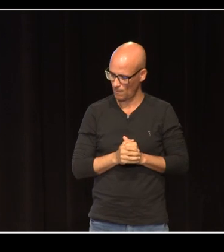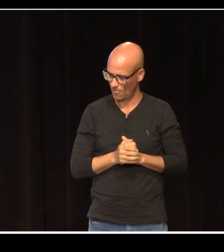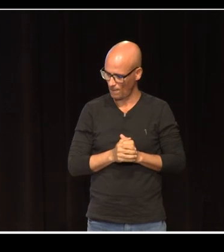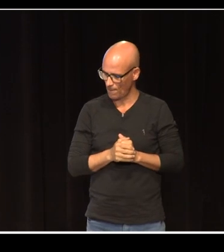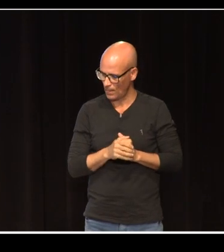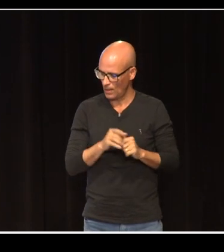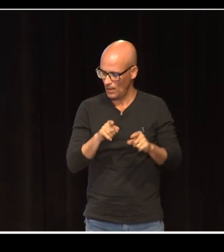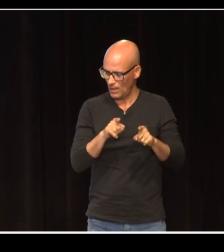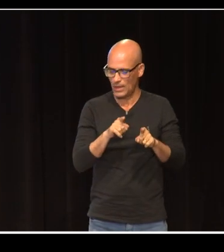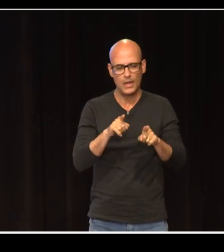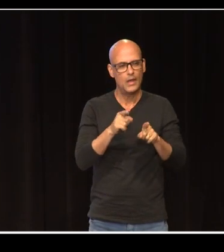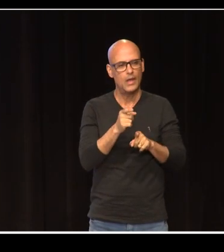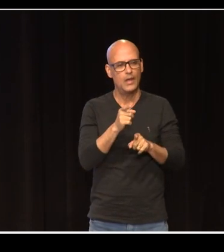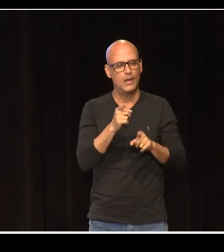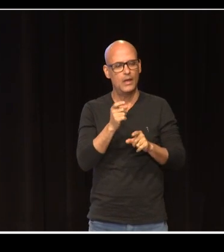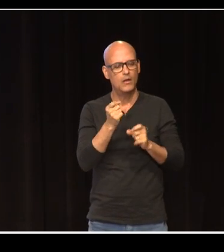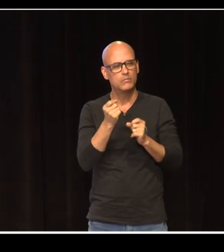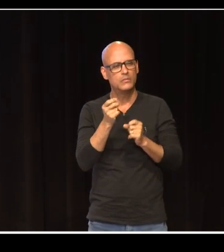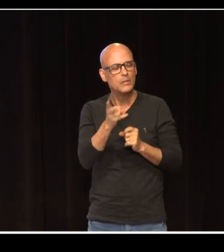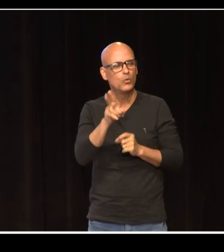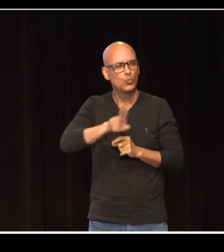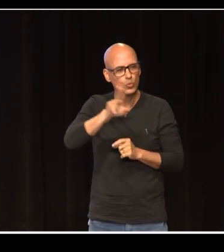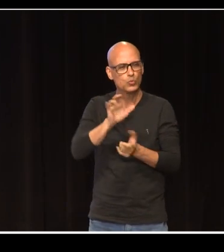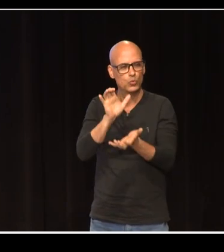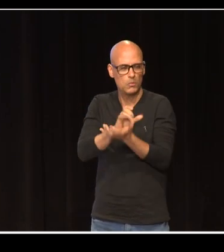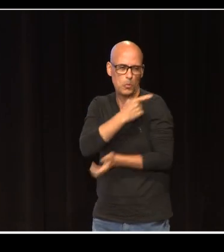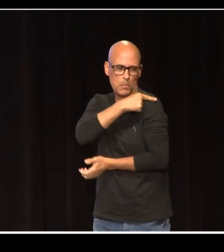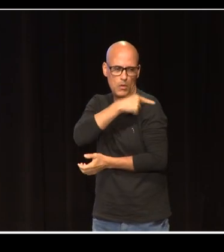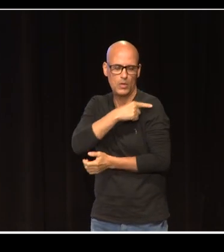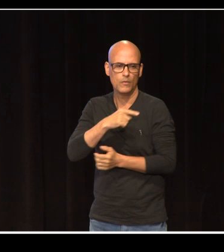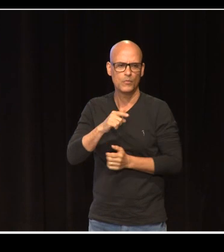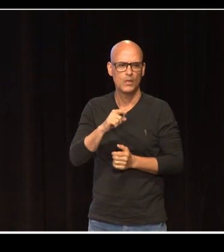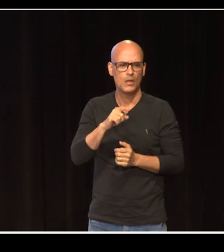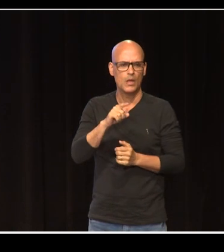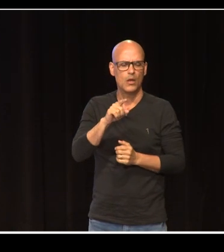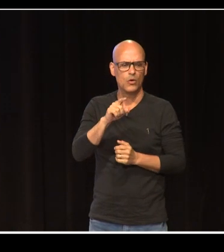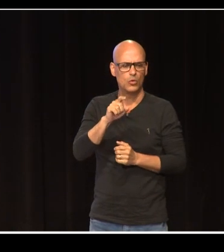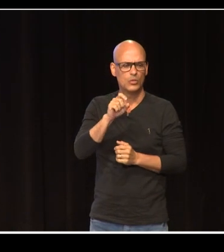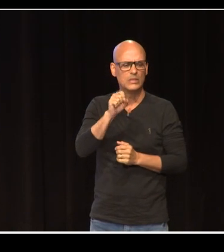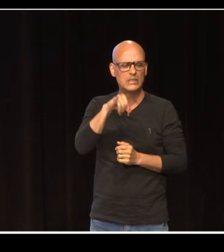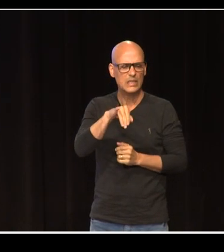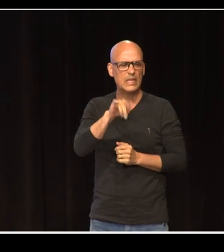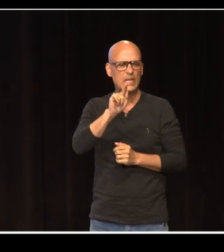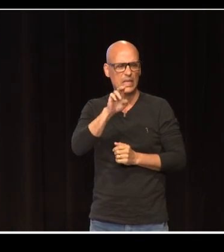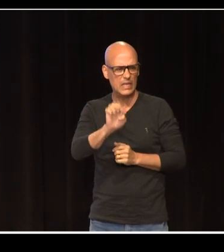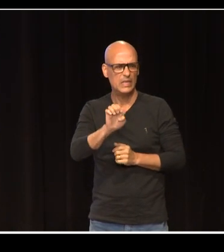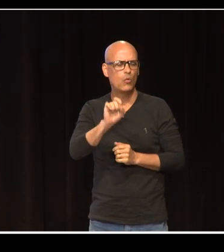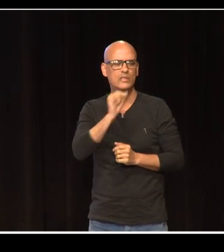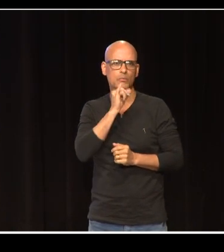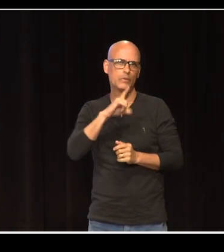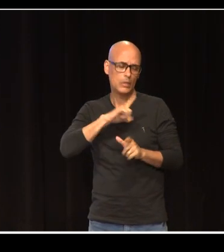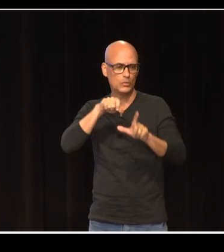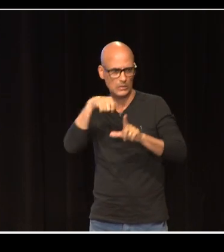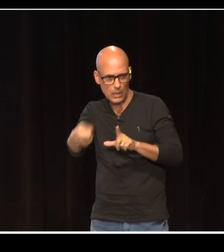do Sync eu já usei, né, com conteúdo do primeiro ano. Né? O Sync é muito interessante porque, além do sinal,